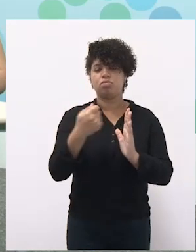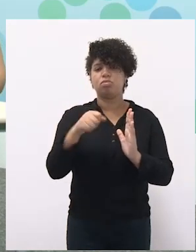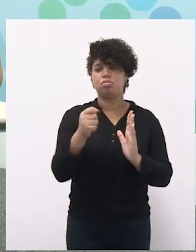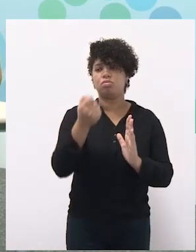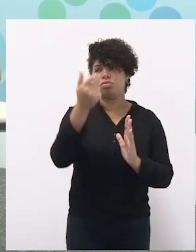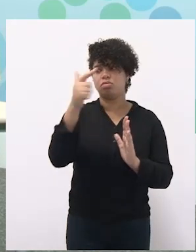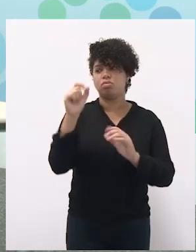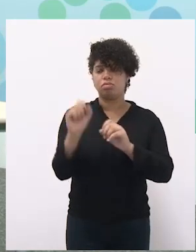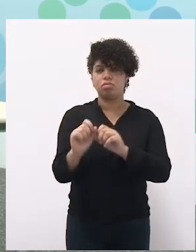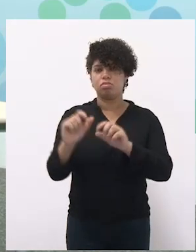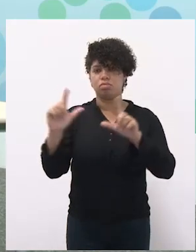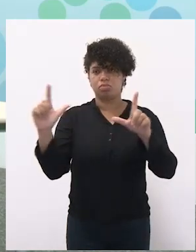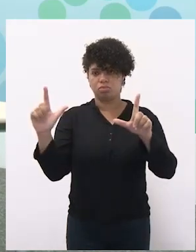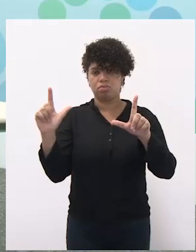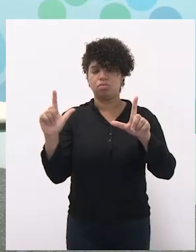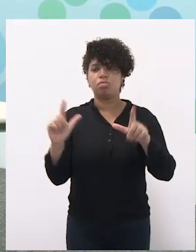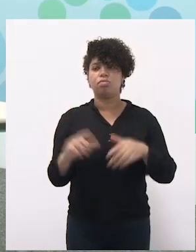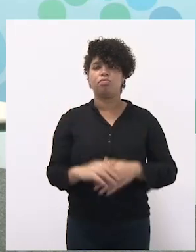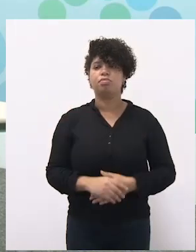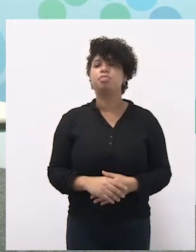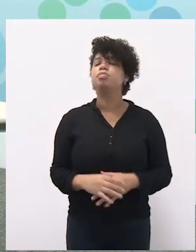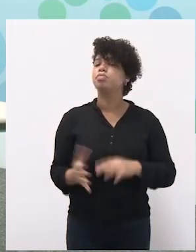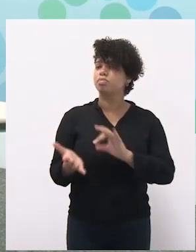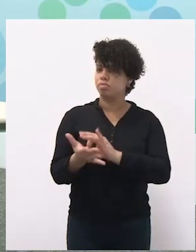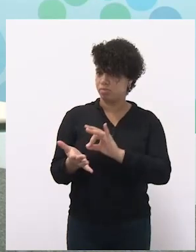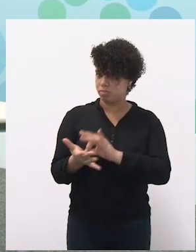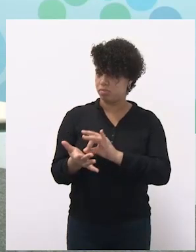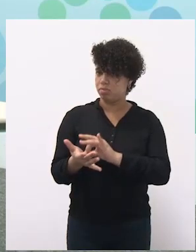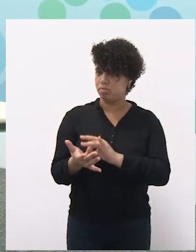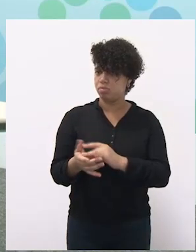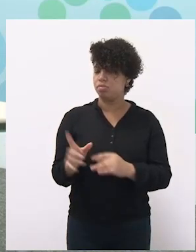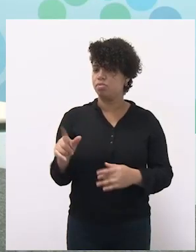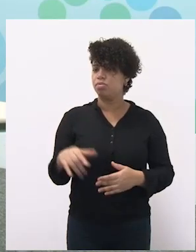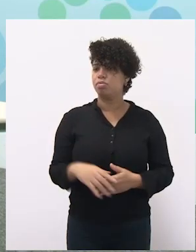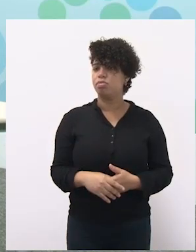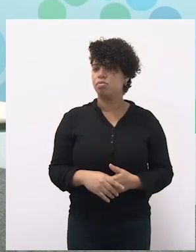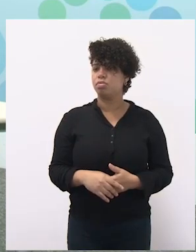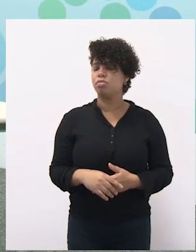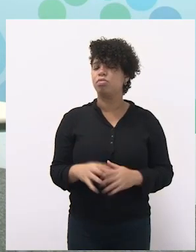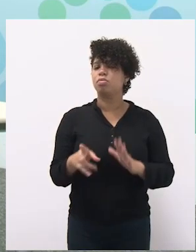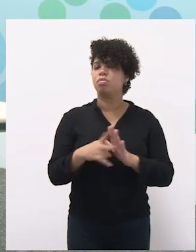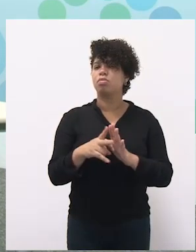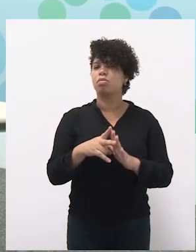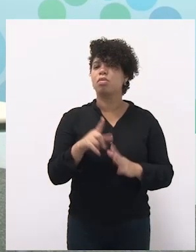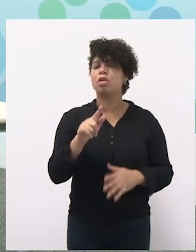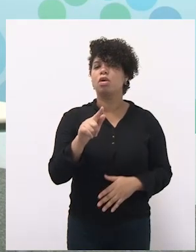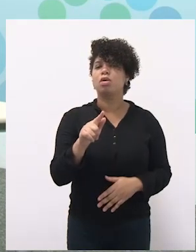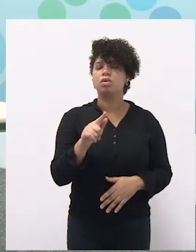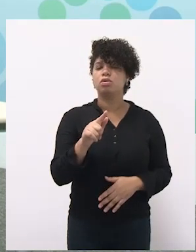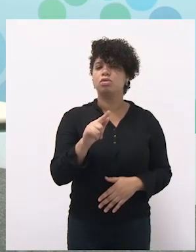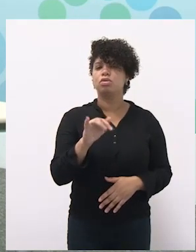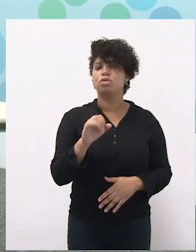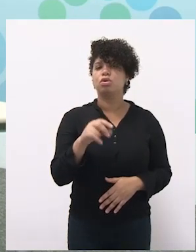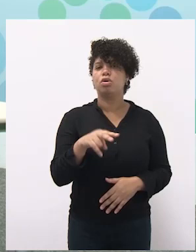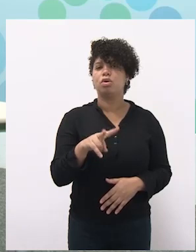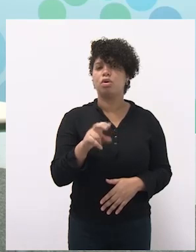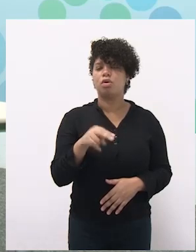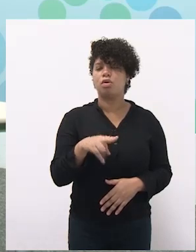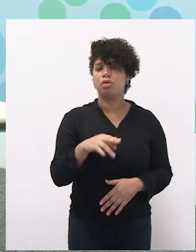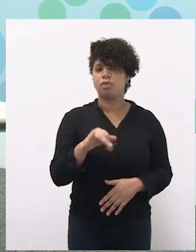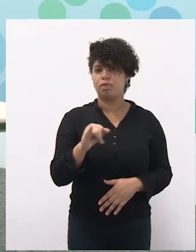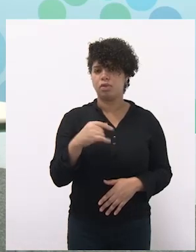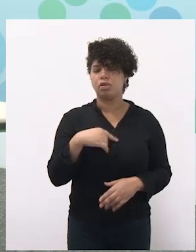fazer. Normalmente, Inclusive, nesse caso, Giovanni e Ana Paula, uma coisa importante para a